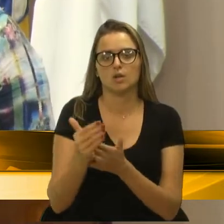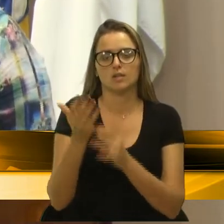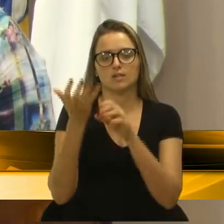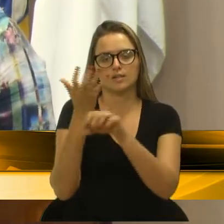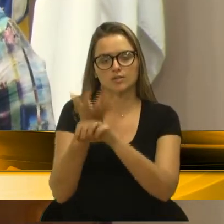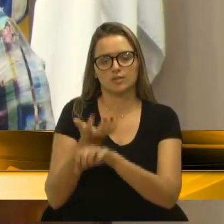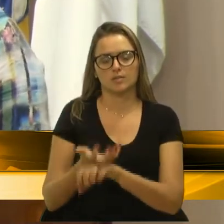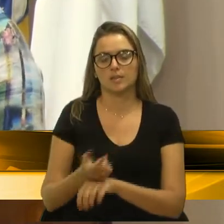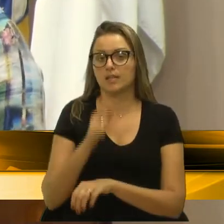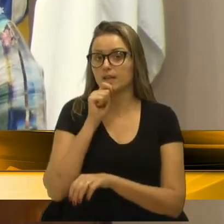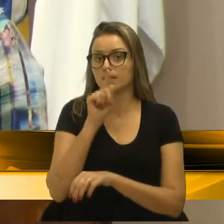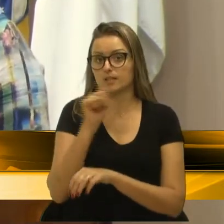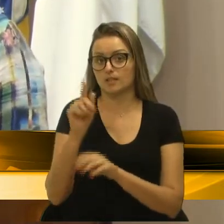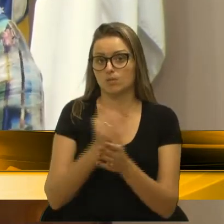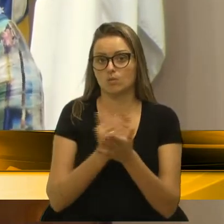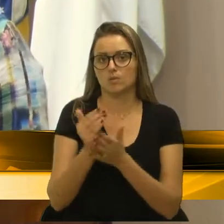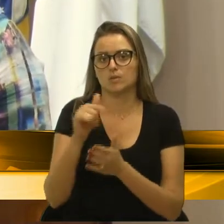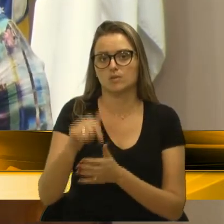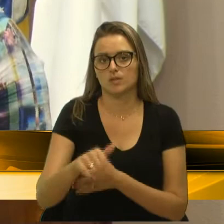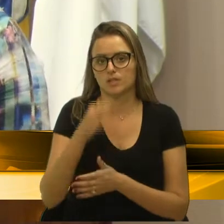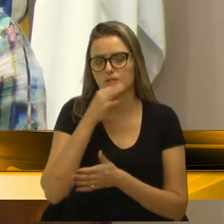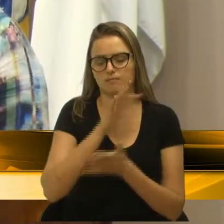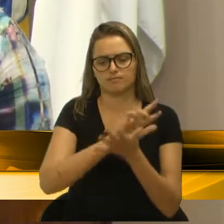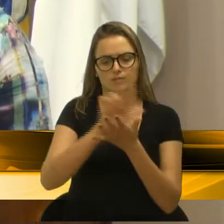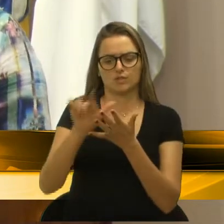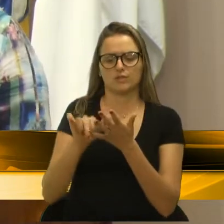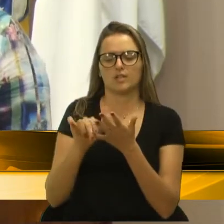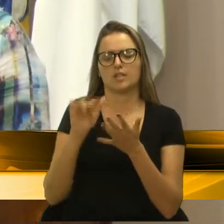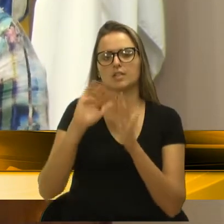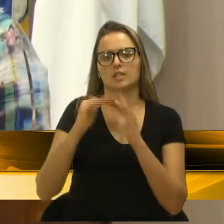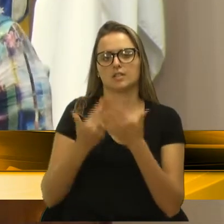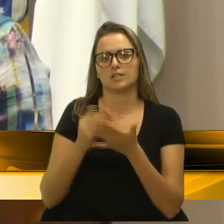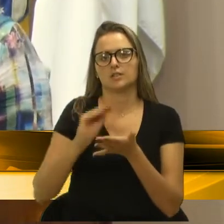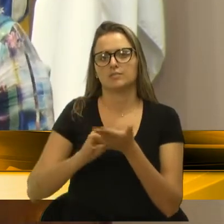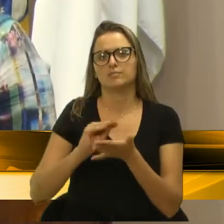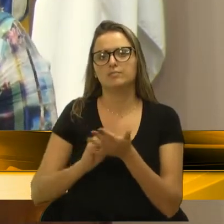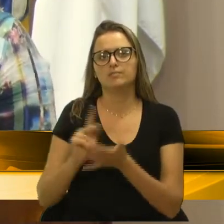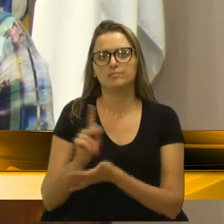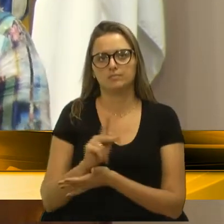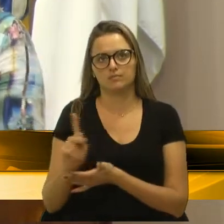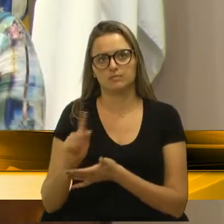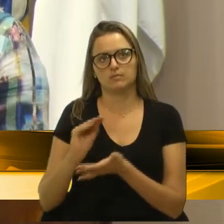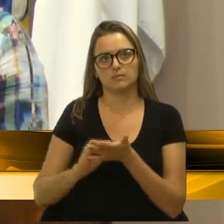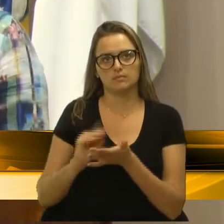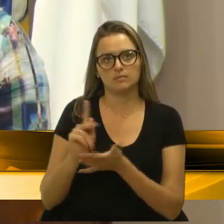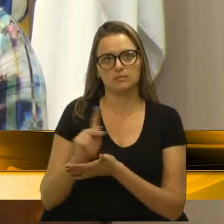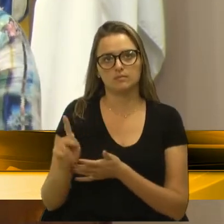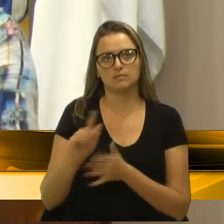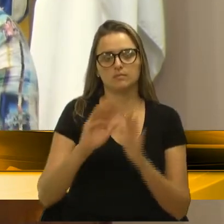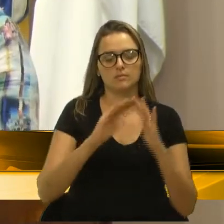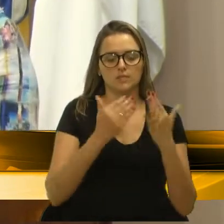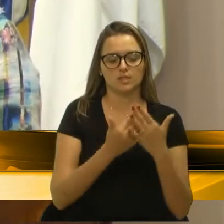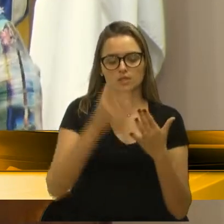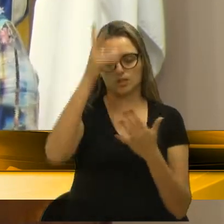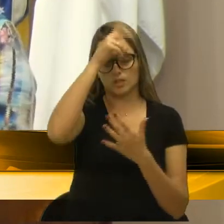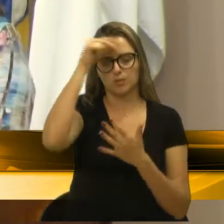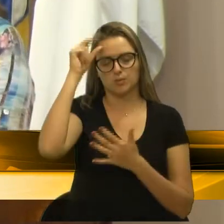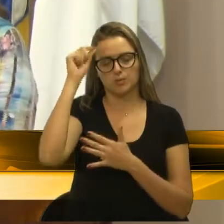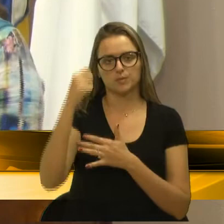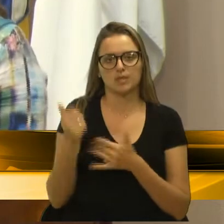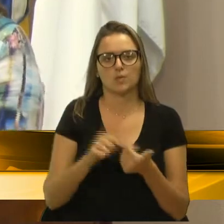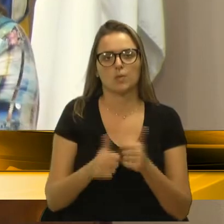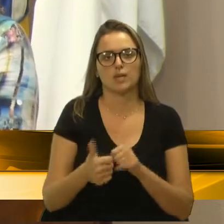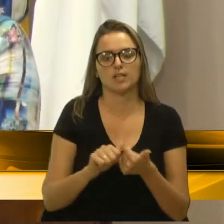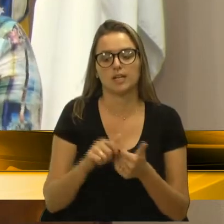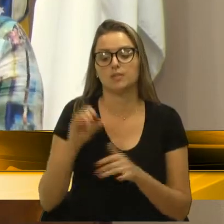não iniciaram aqui em Caxias do Sul, em várias escolas, por falta de professores. Escola pública precisa de qualidade, para ter